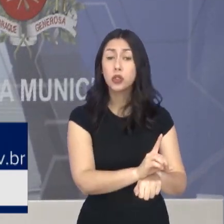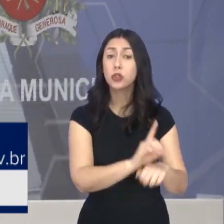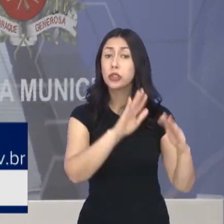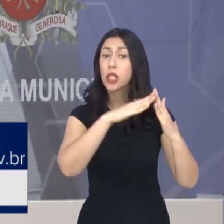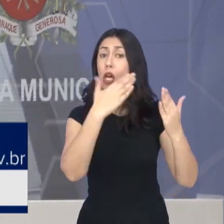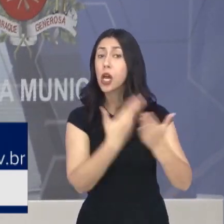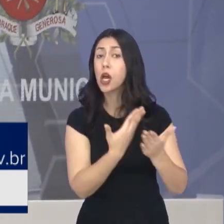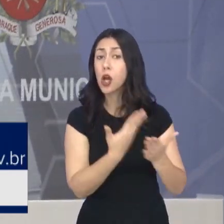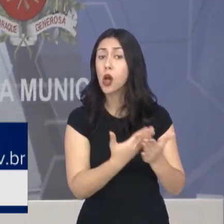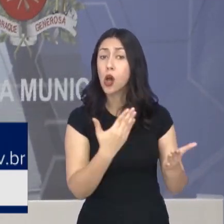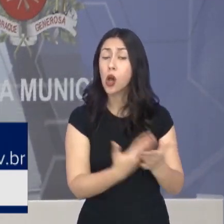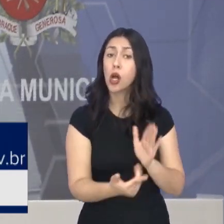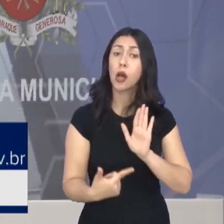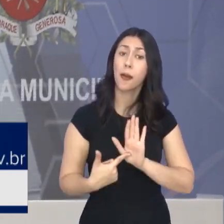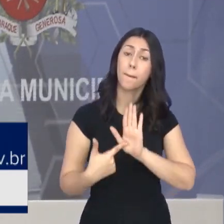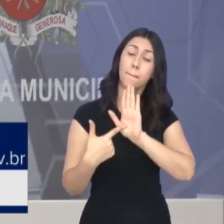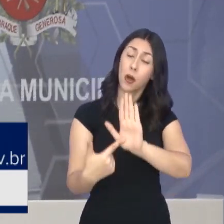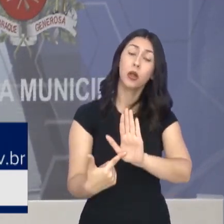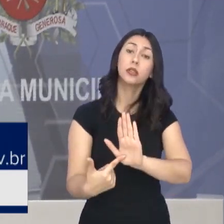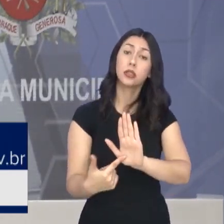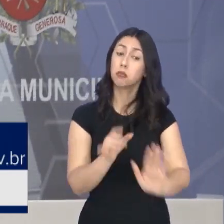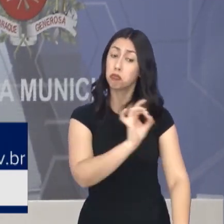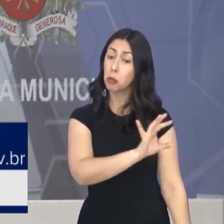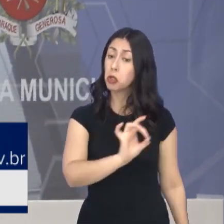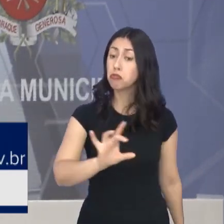que mostre, né, cada